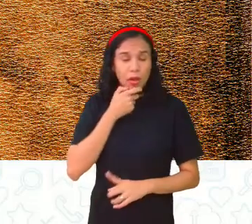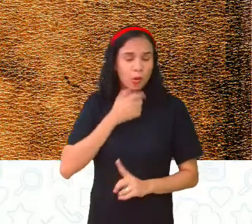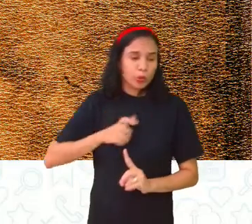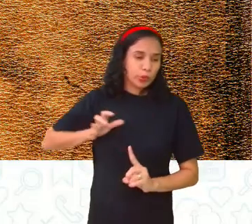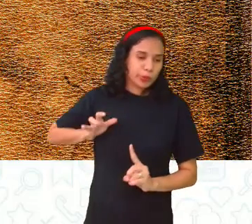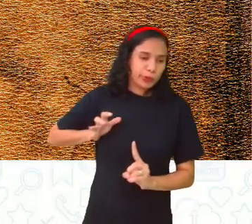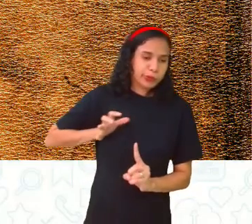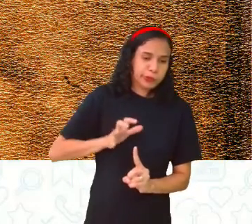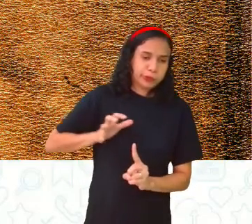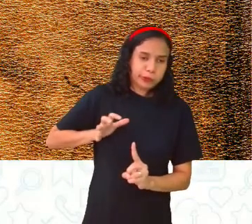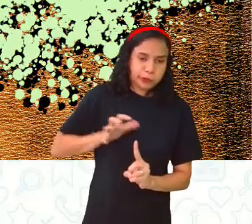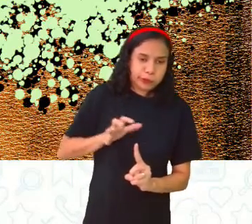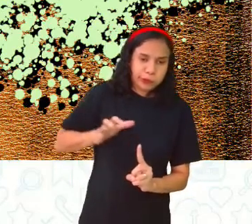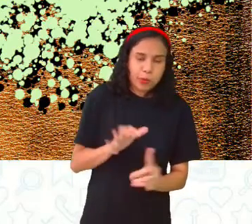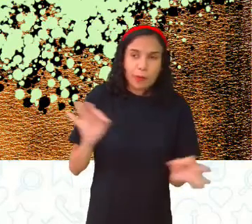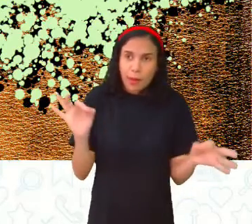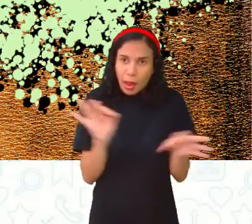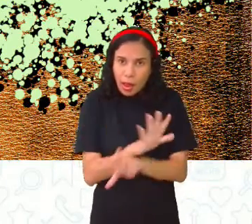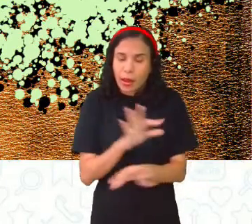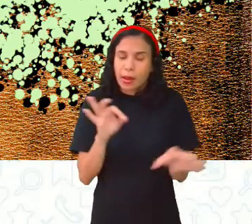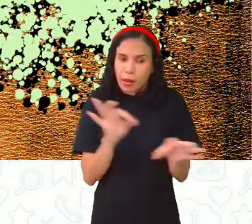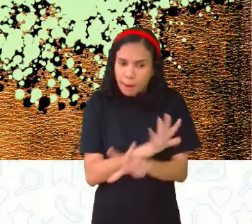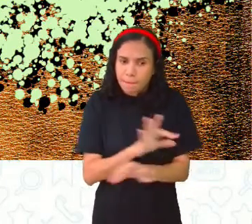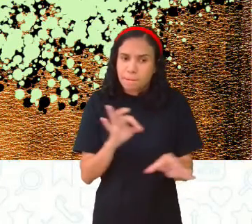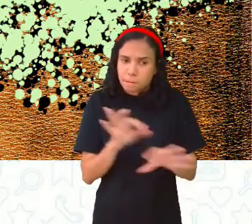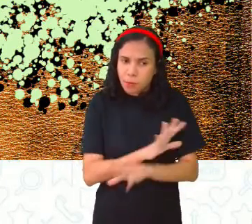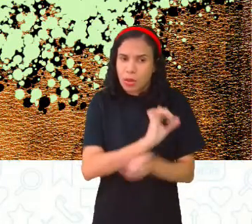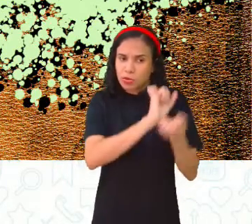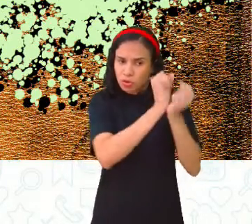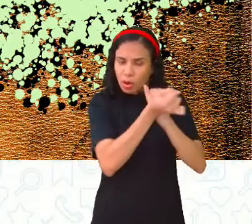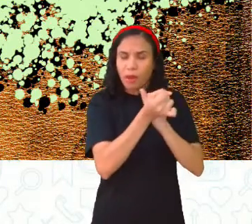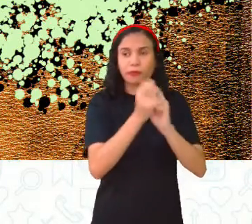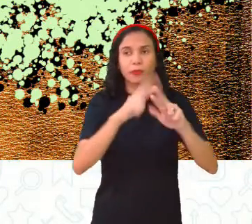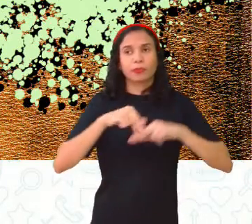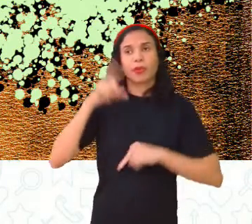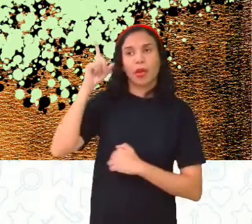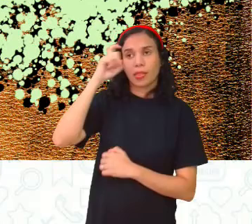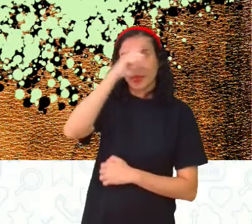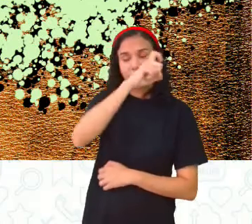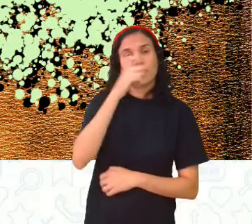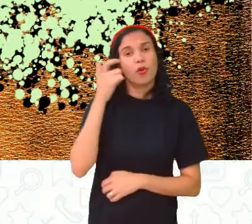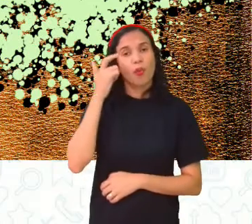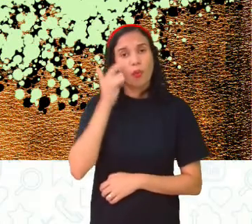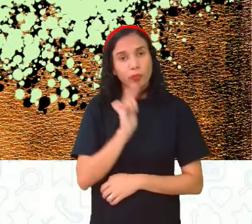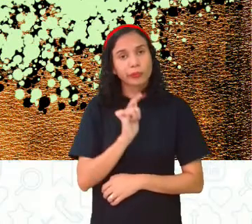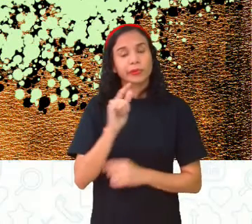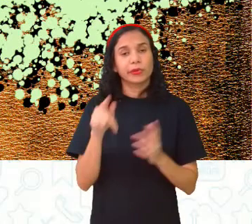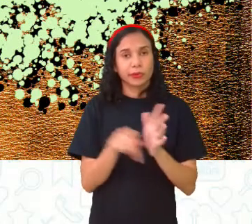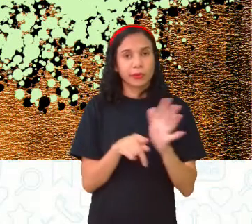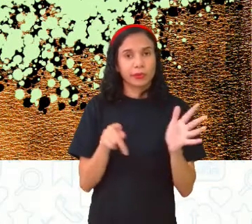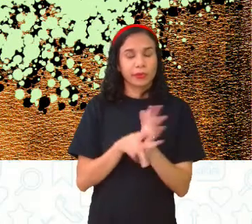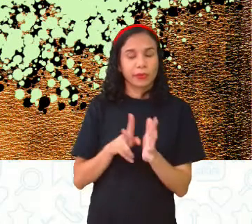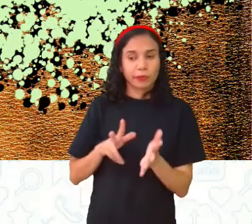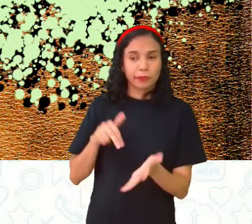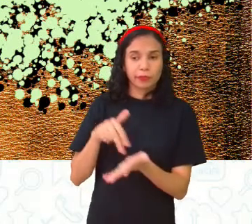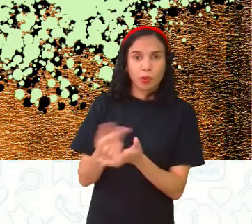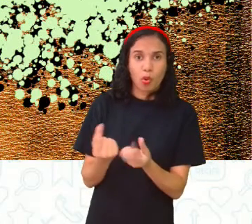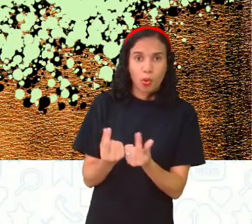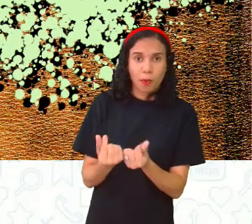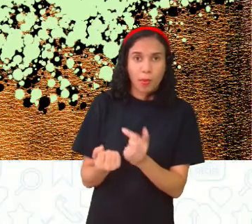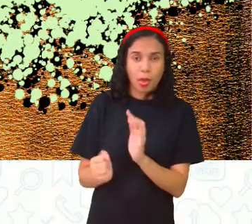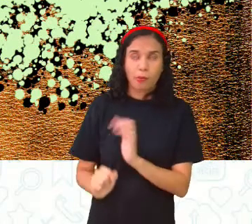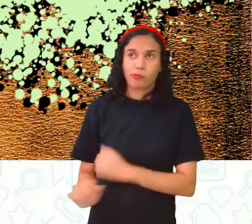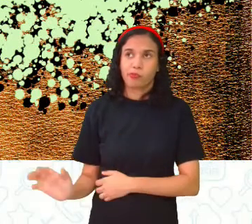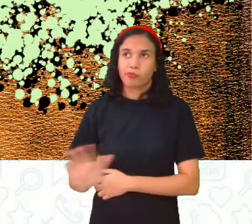tráfico de escravos no Atlântico, o que dificultou o acesso aos escravos. Seus preços